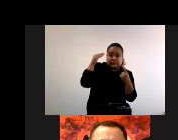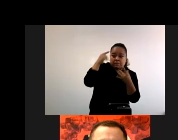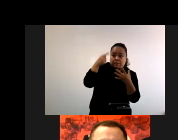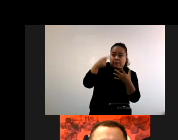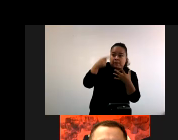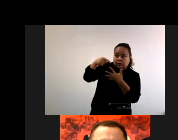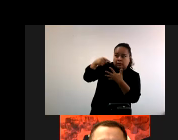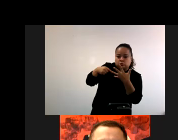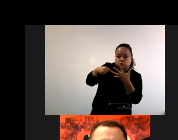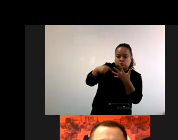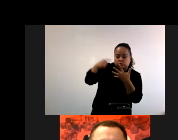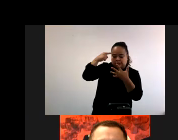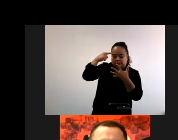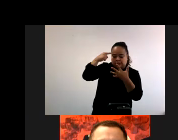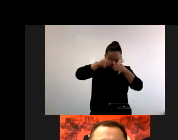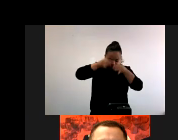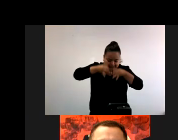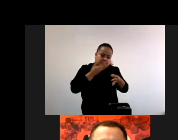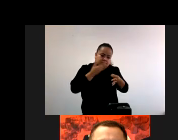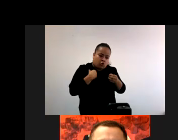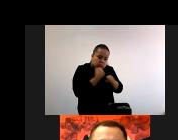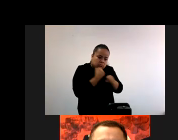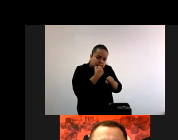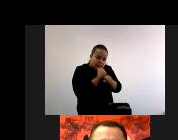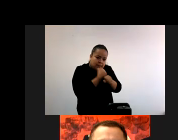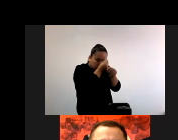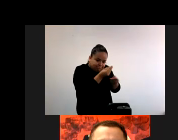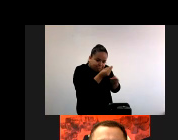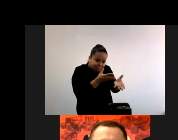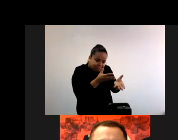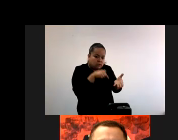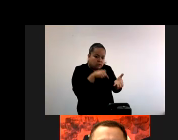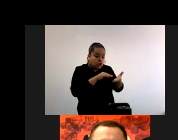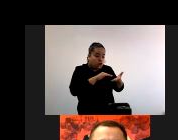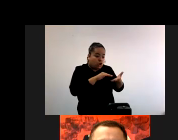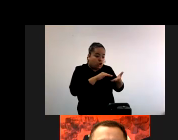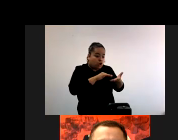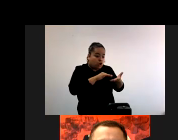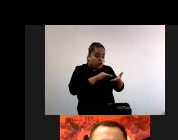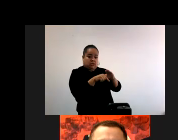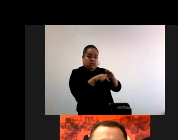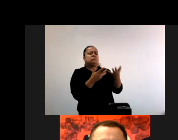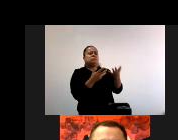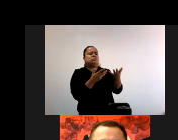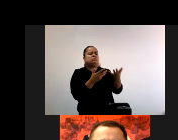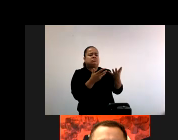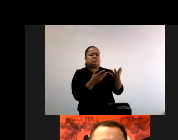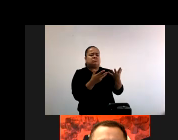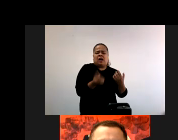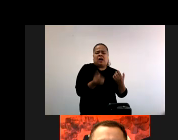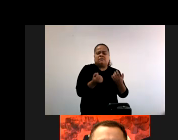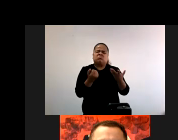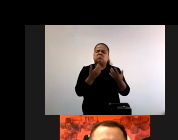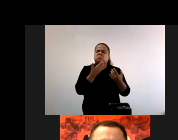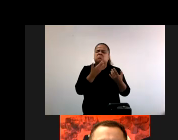para transmiti-la à comunidade e que dentro delas, utilizando as redes de contato, como se utiliza